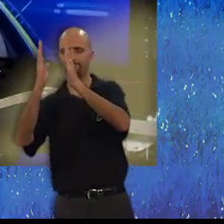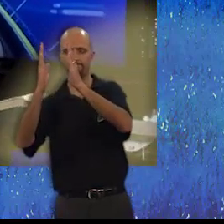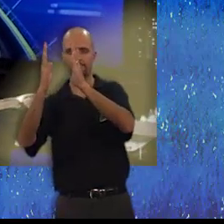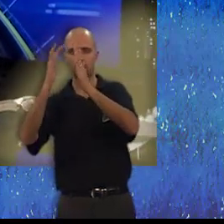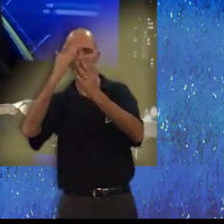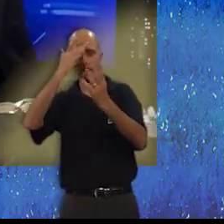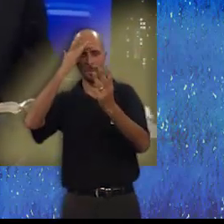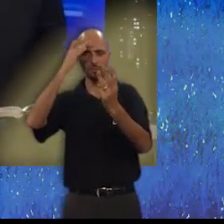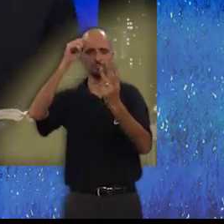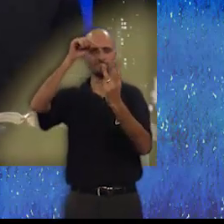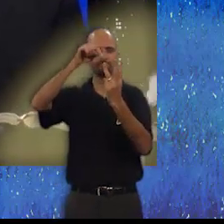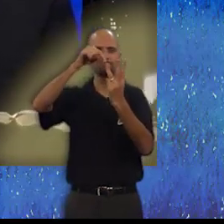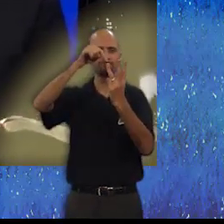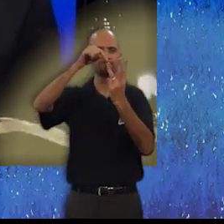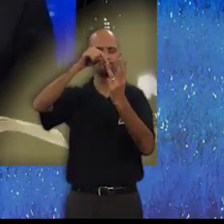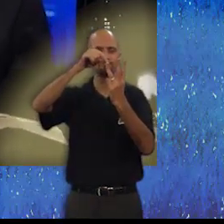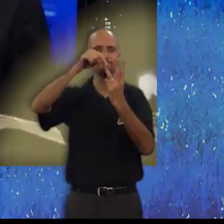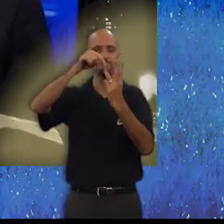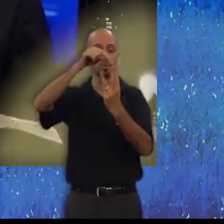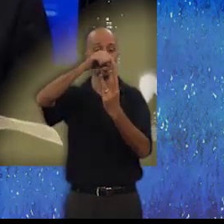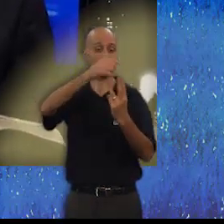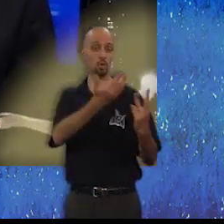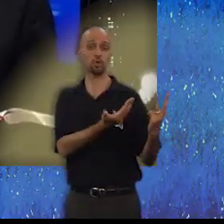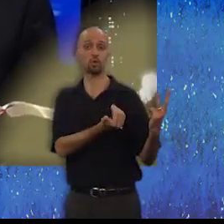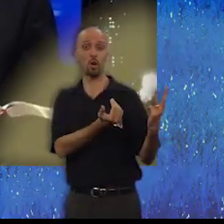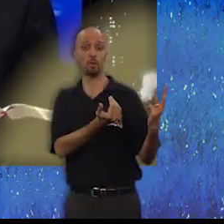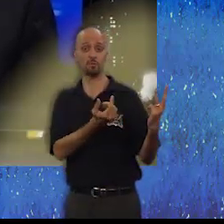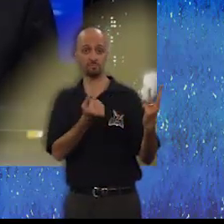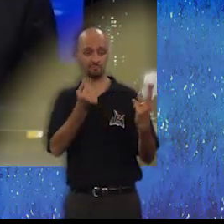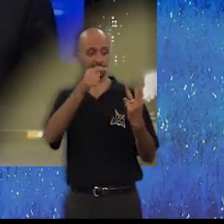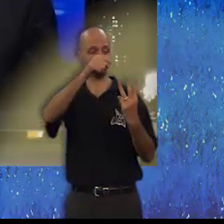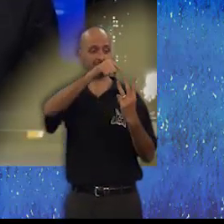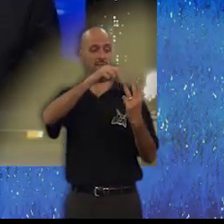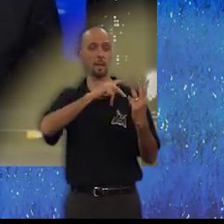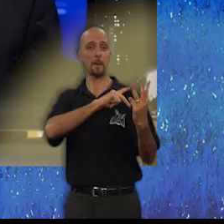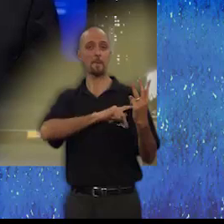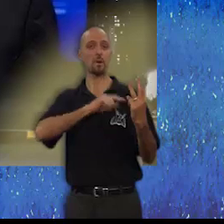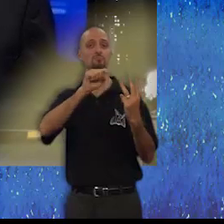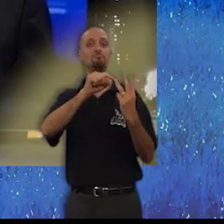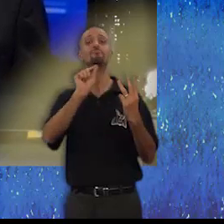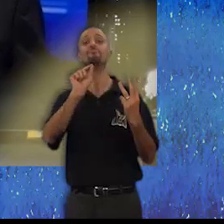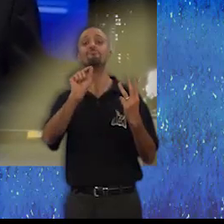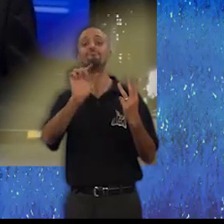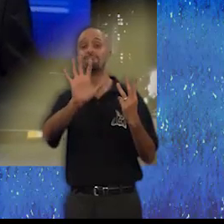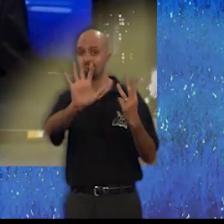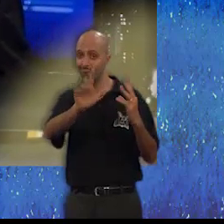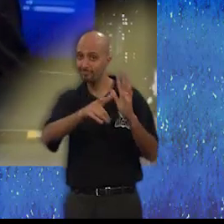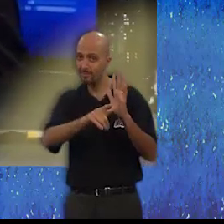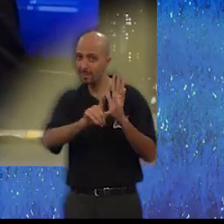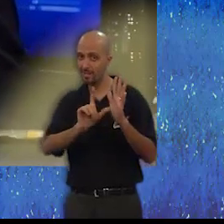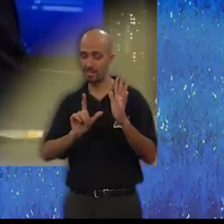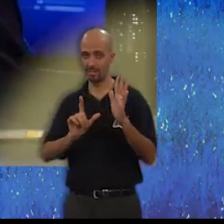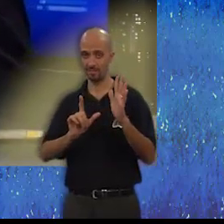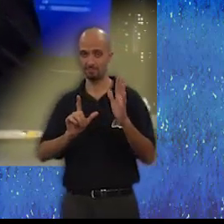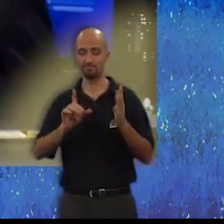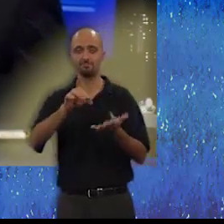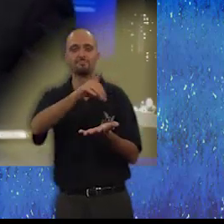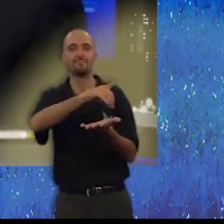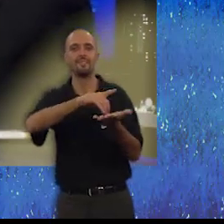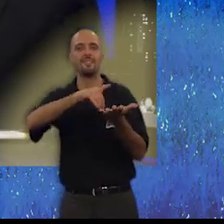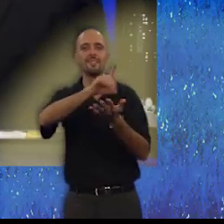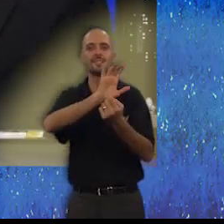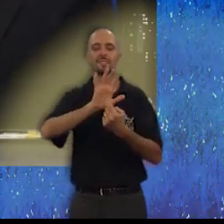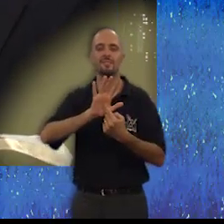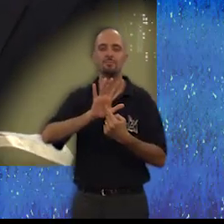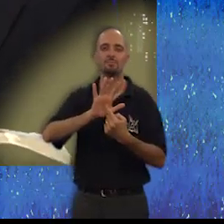pessoa, o terceiro aspecto da salvação do programa de hoje, eu quero mostrar para você o nosso